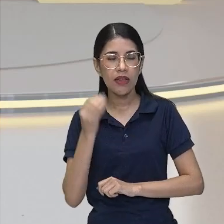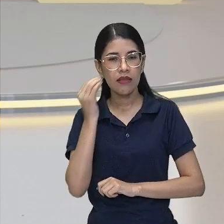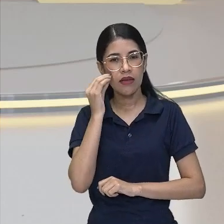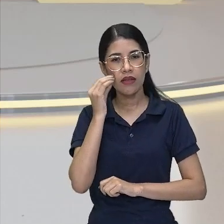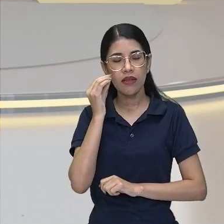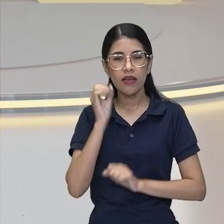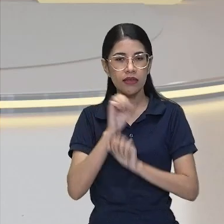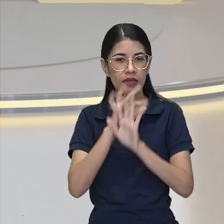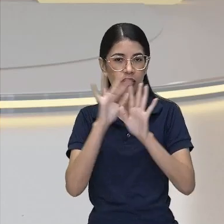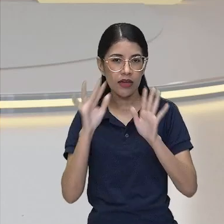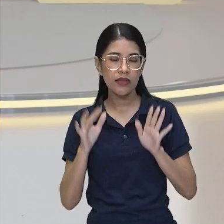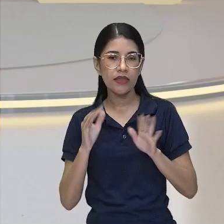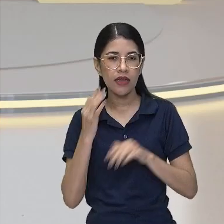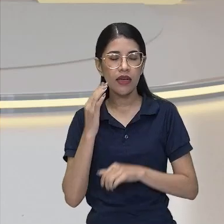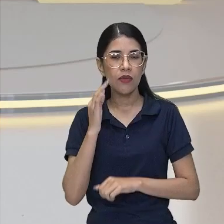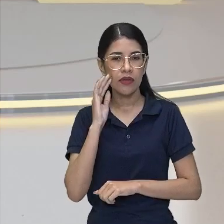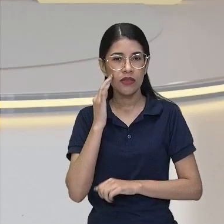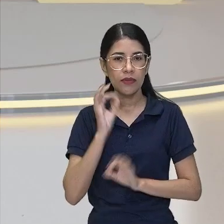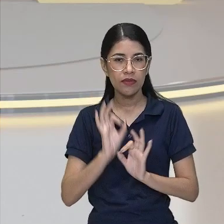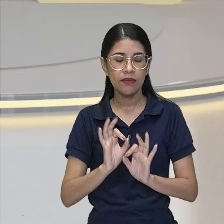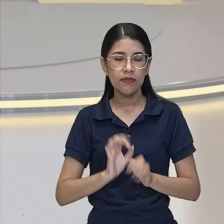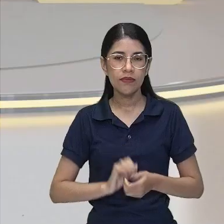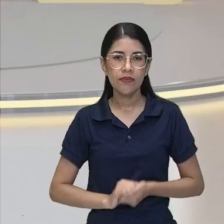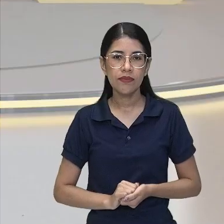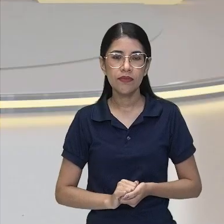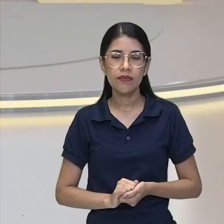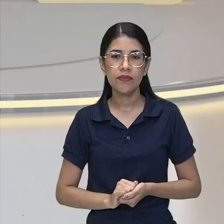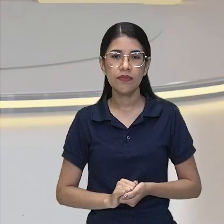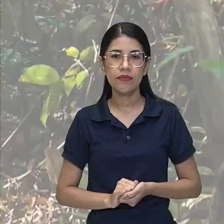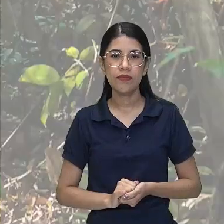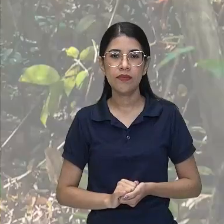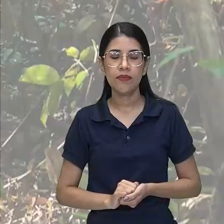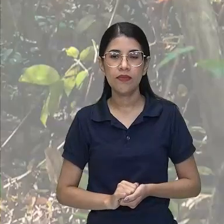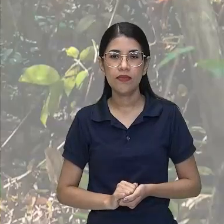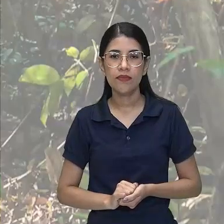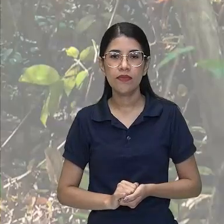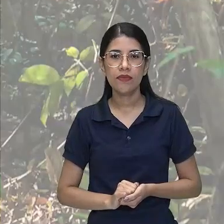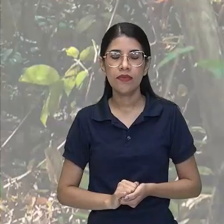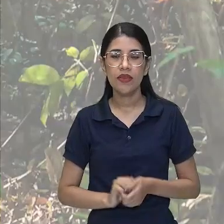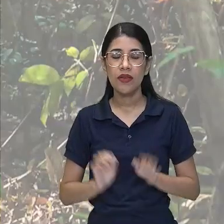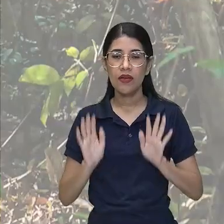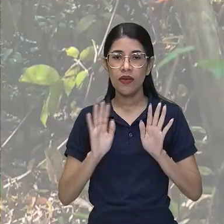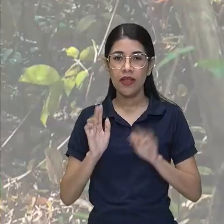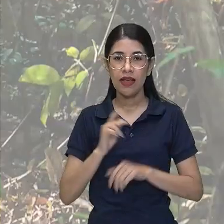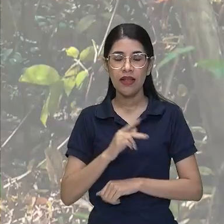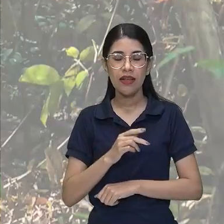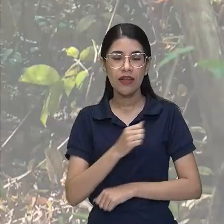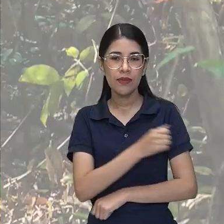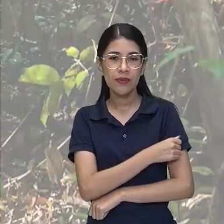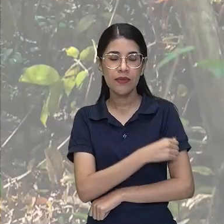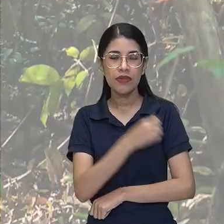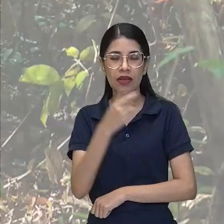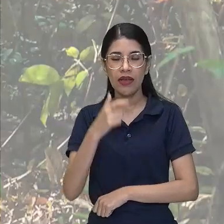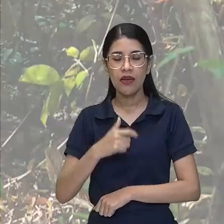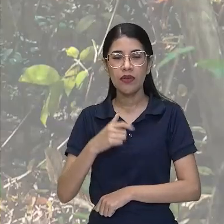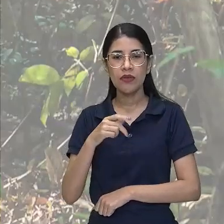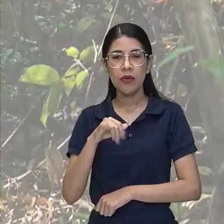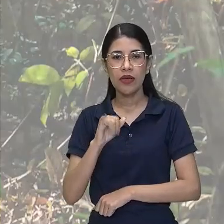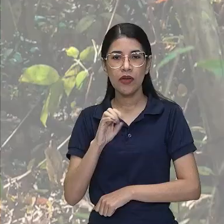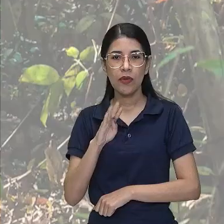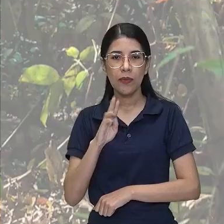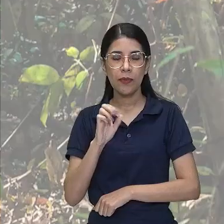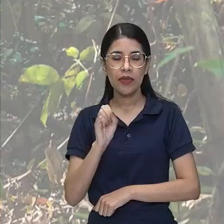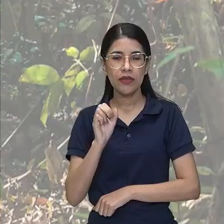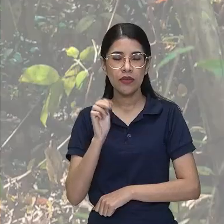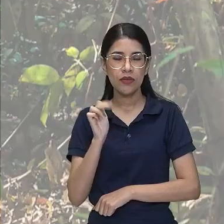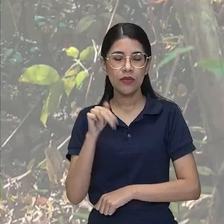melhorar ainda mais a compreensão desse contexto. Segue aí com o professor Ibson. Olá, alunos! Eu me chamo Ibson do Nascimento, eu sou professor